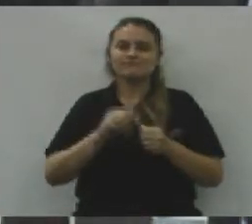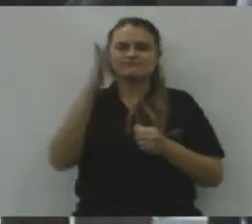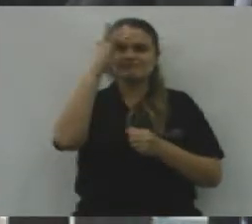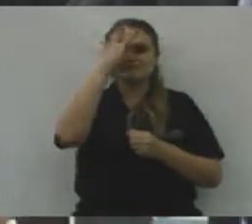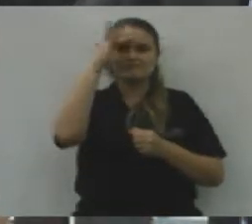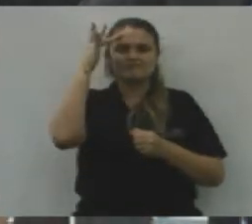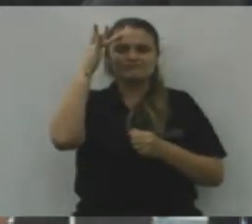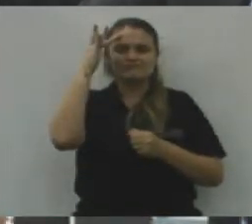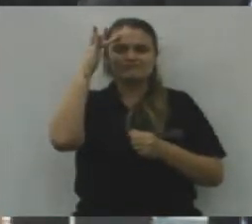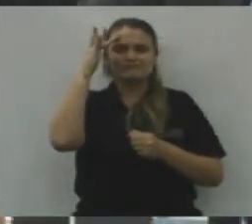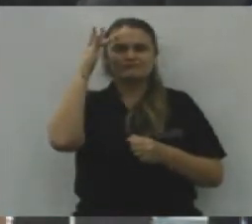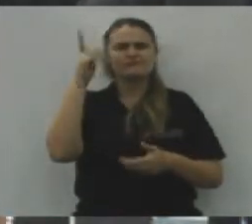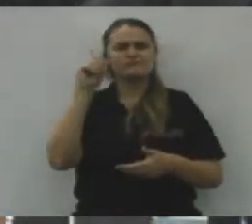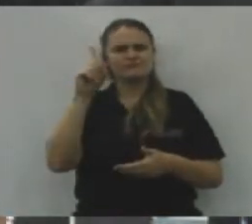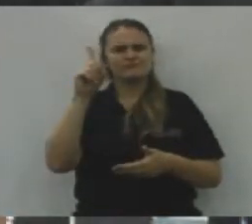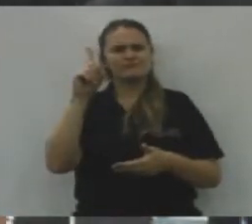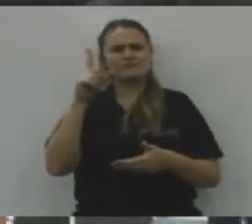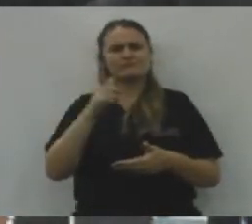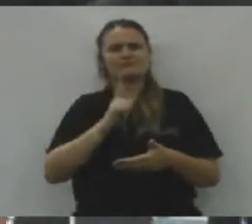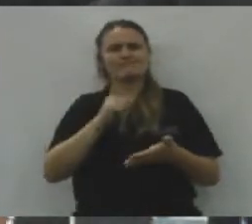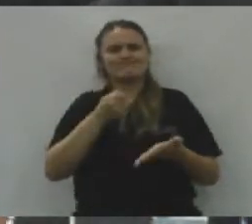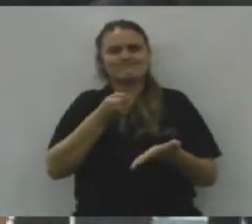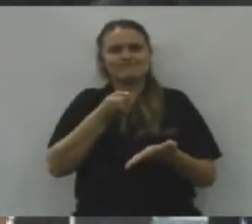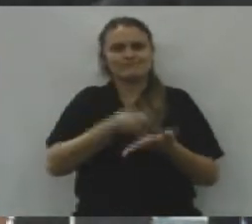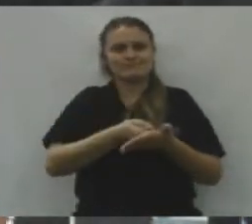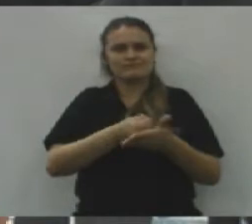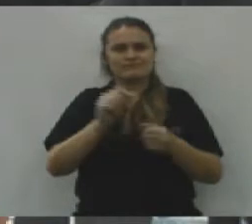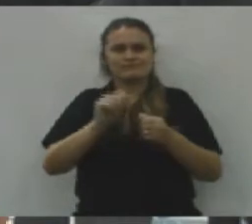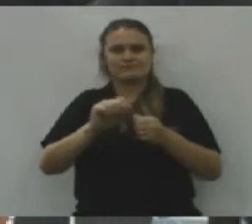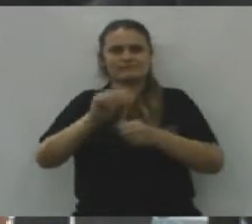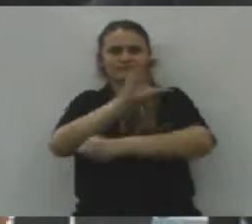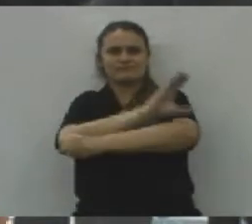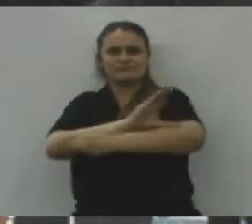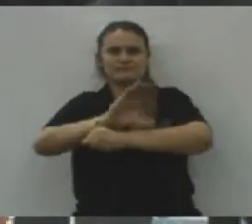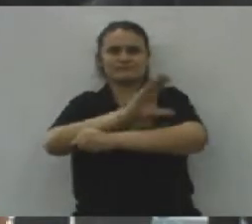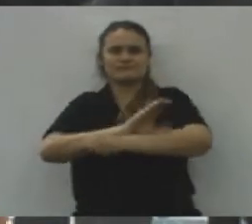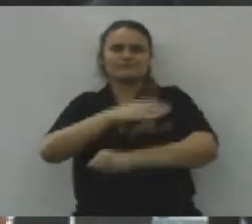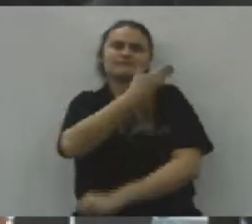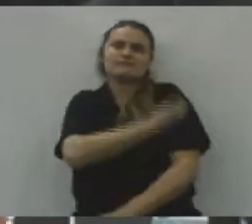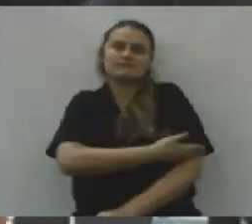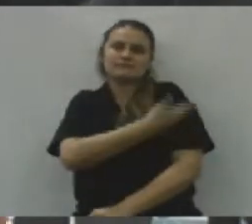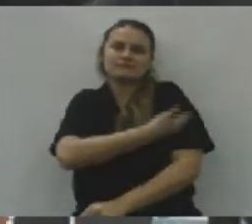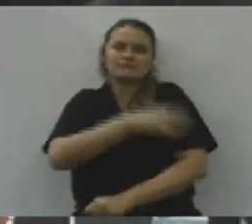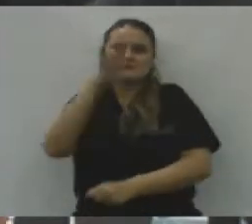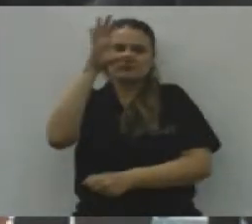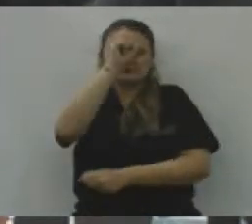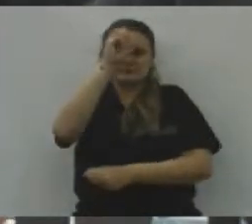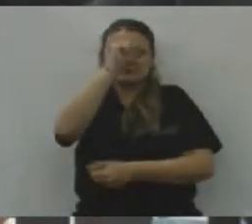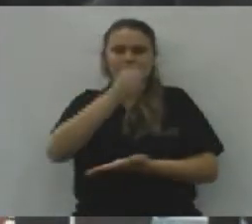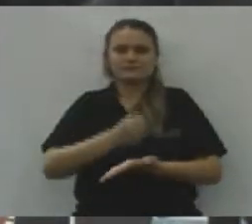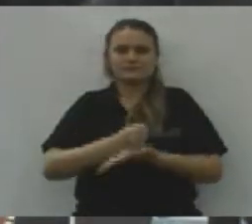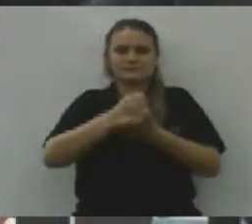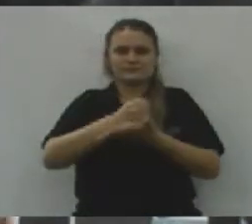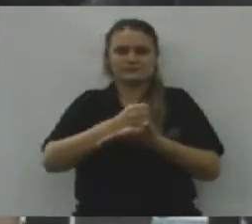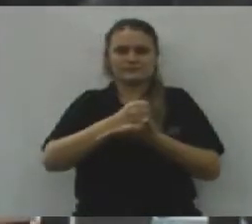a obrigatoriedade de fazer treinamentos, né, de primeiros socorros aos